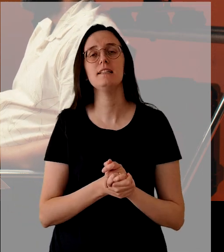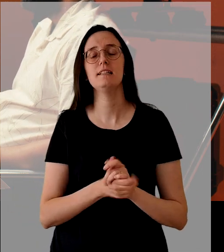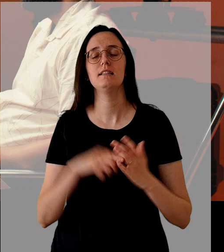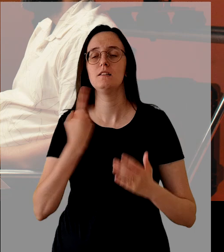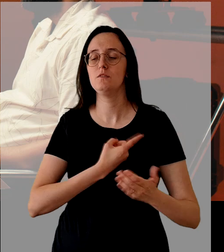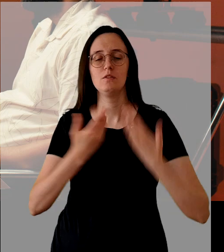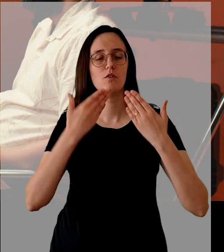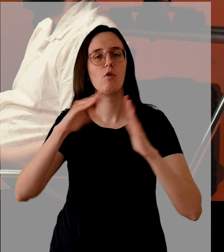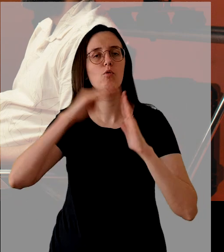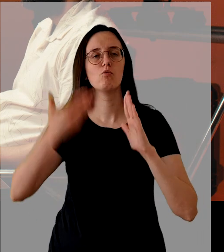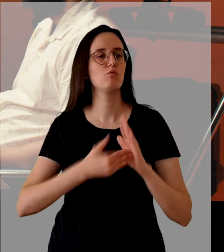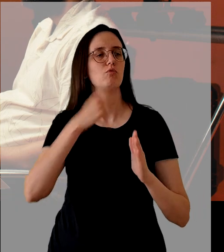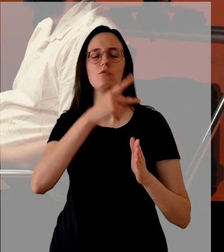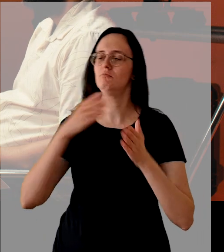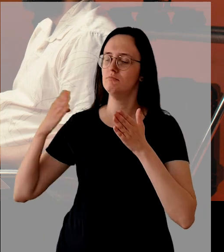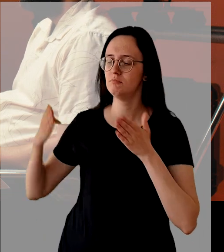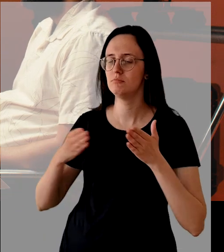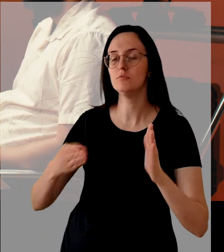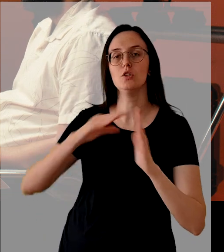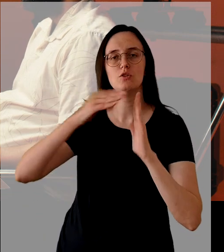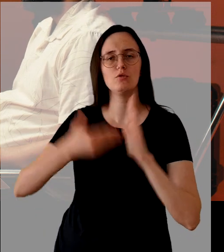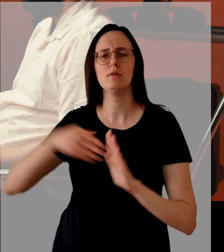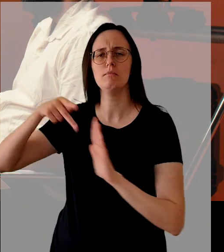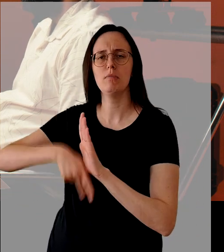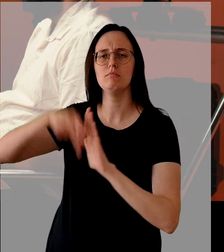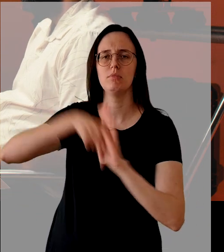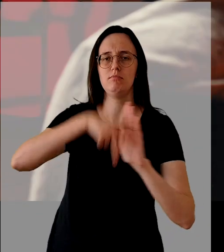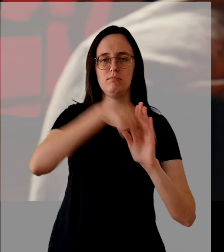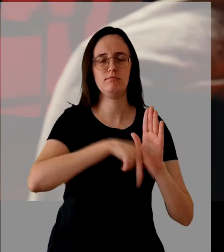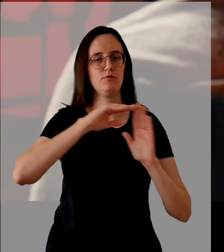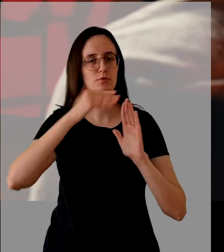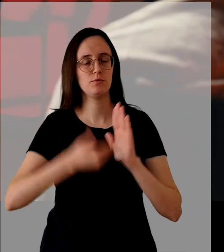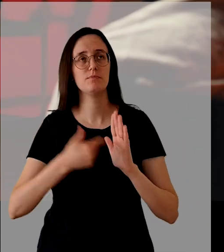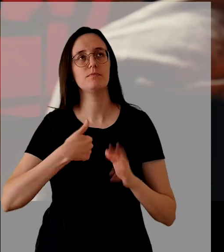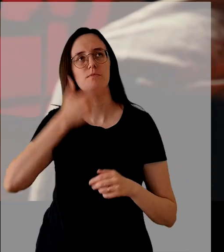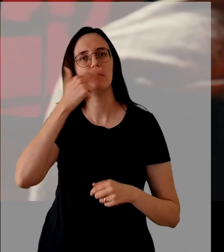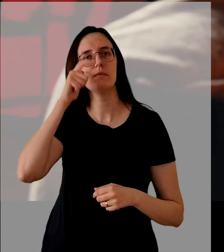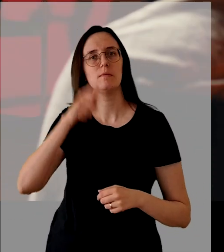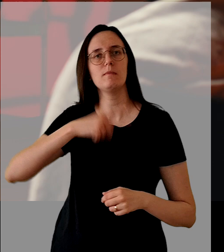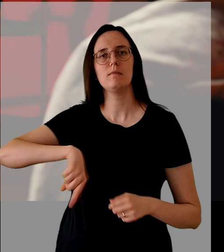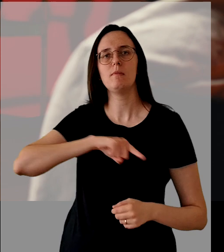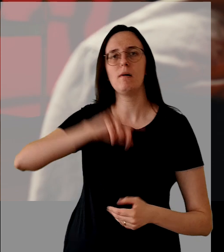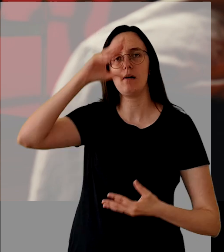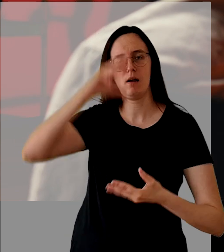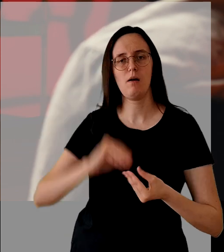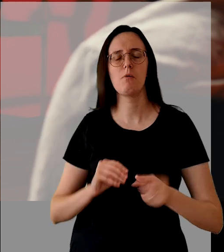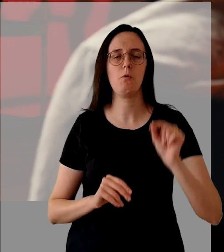a gente falou sobre todo esse teu percurso, todos esses projetos. Eu acho interessante a gente entender